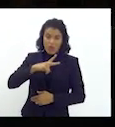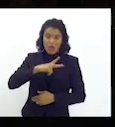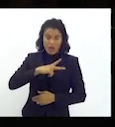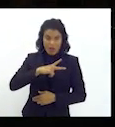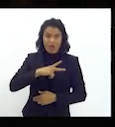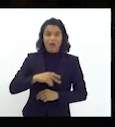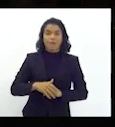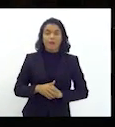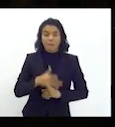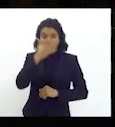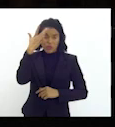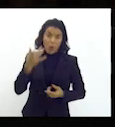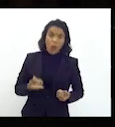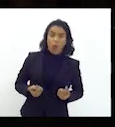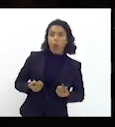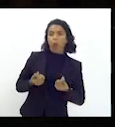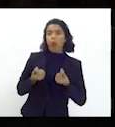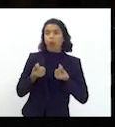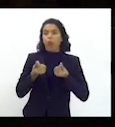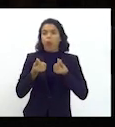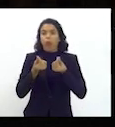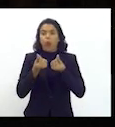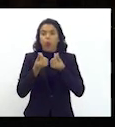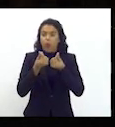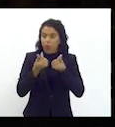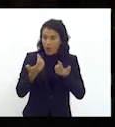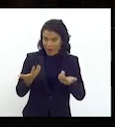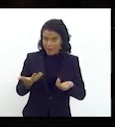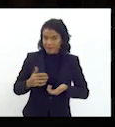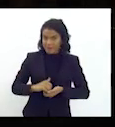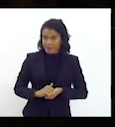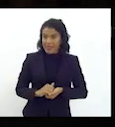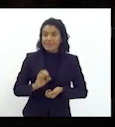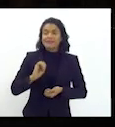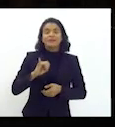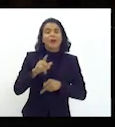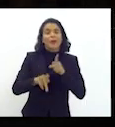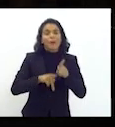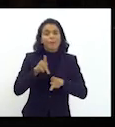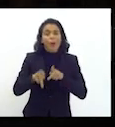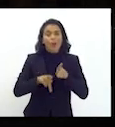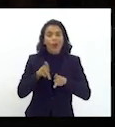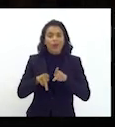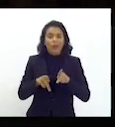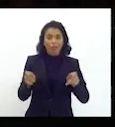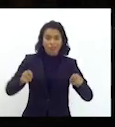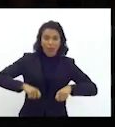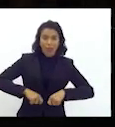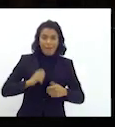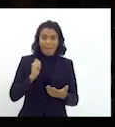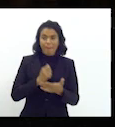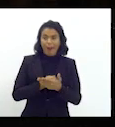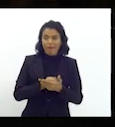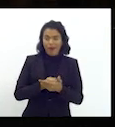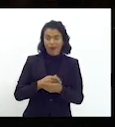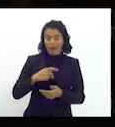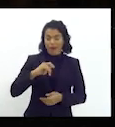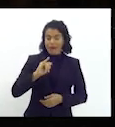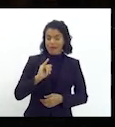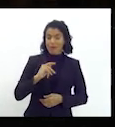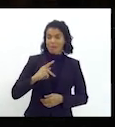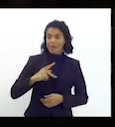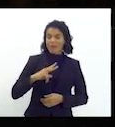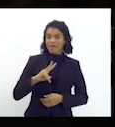quem tem muito dinheiro se a população pode pagar IPVA